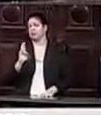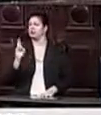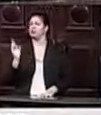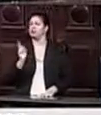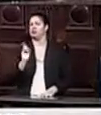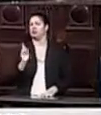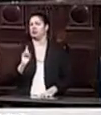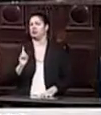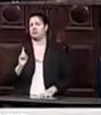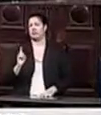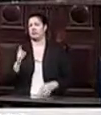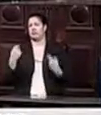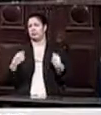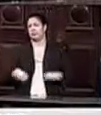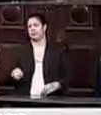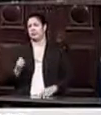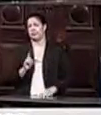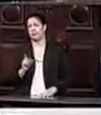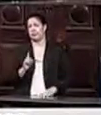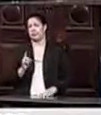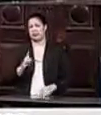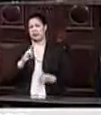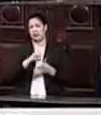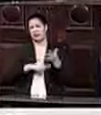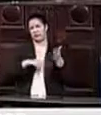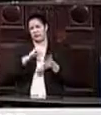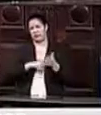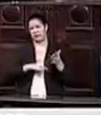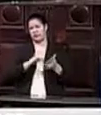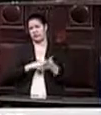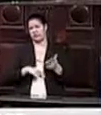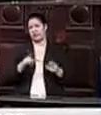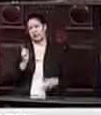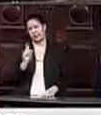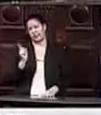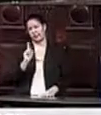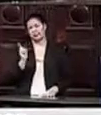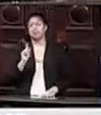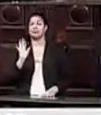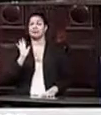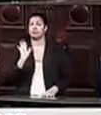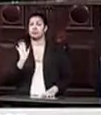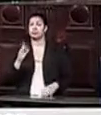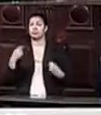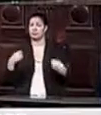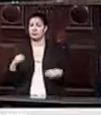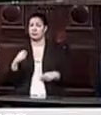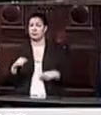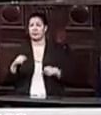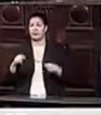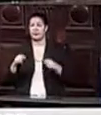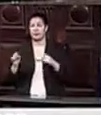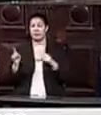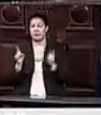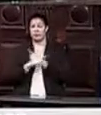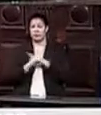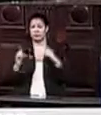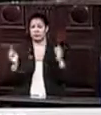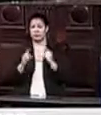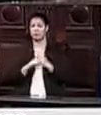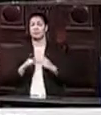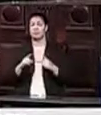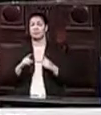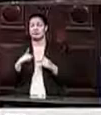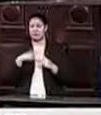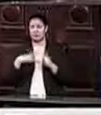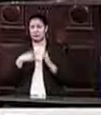aqui, ninguém vai precisar andar com nota fiscal. O que vai se ter é uma guia de trânsito. E nessa guia de trânsito,